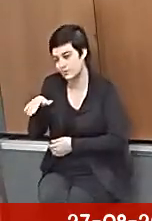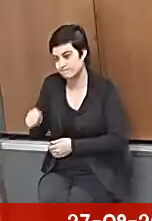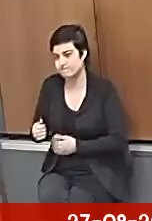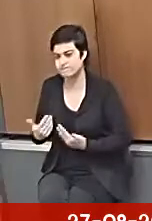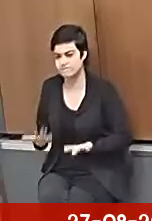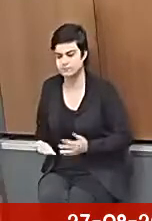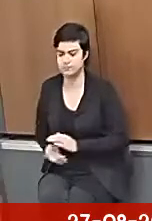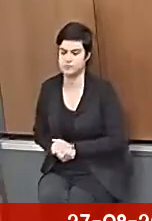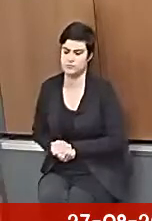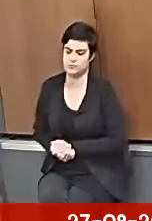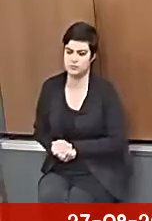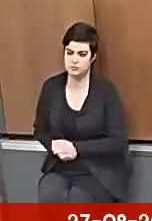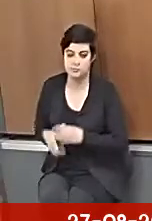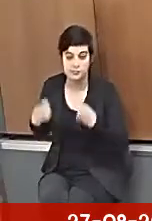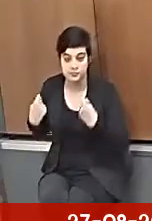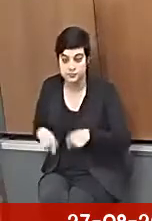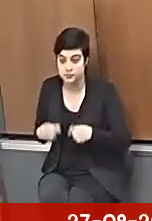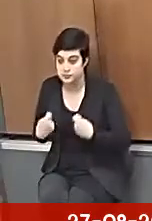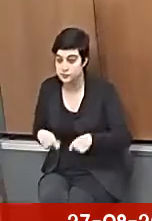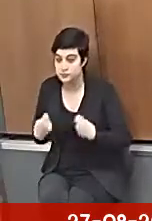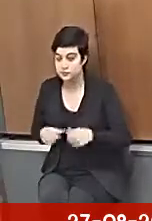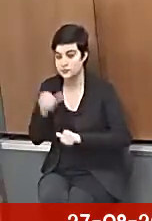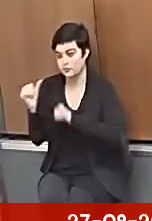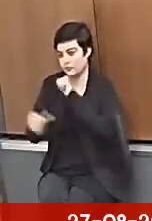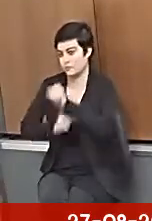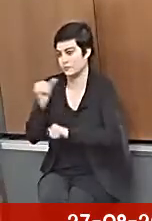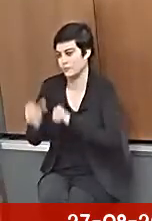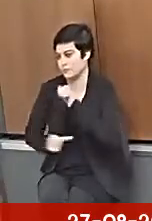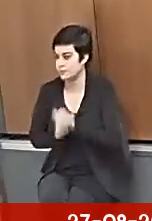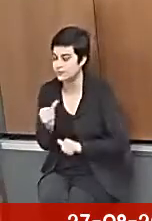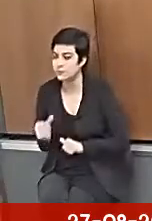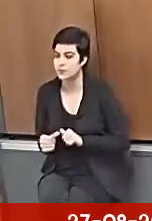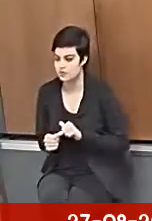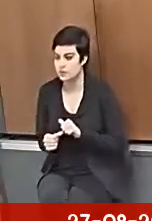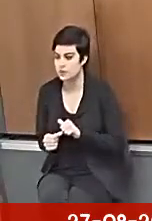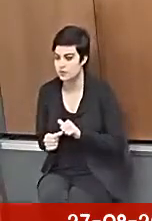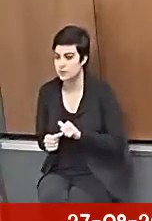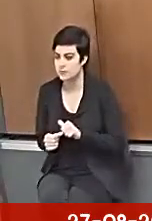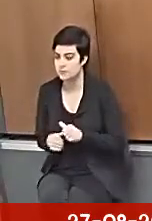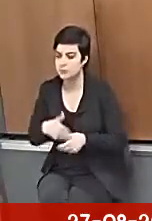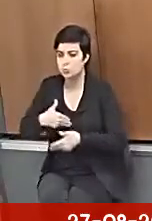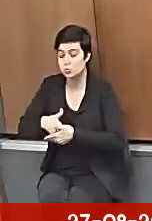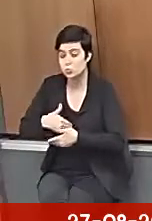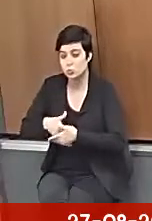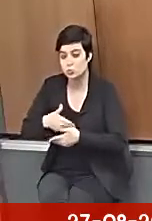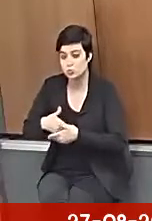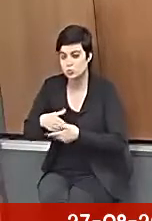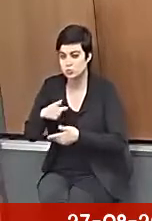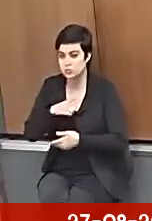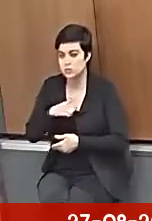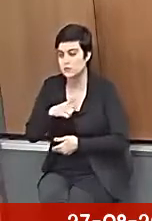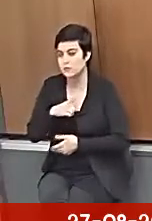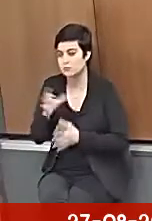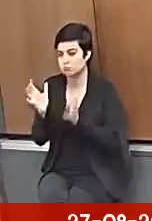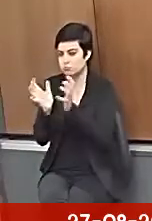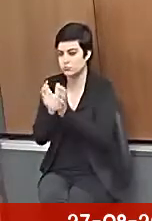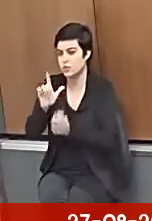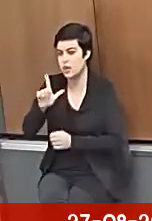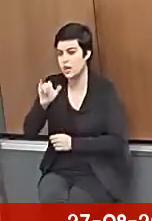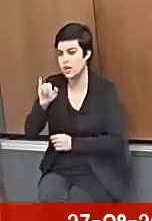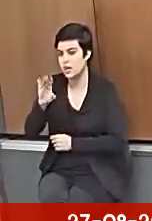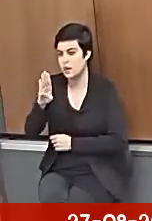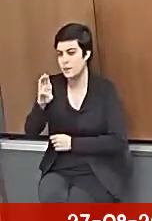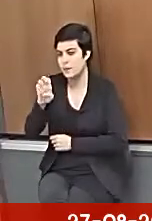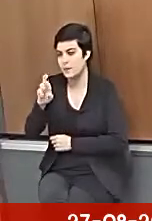eu falei olha então nós temos que em se mover galera vão se mover um jogo pela libertadores eu fiz uma